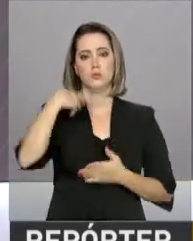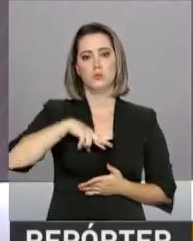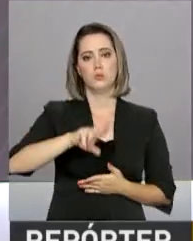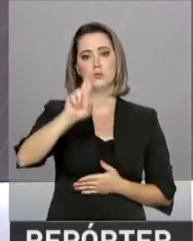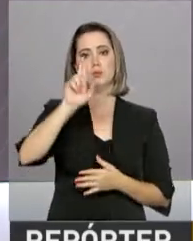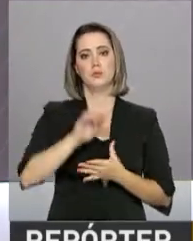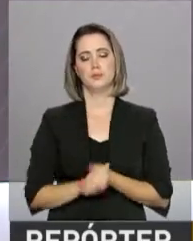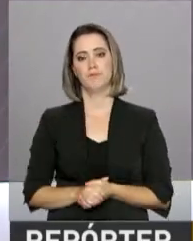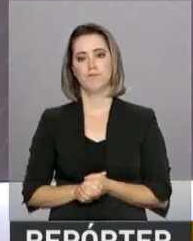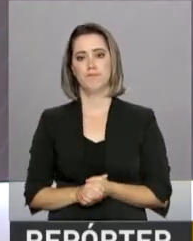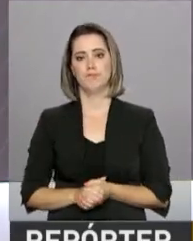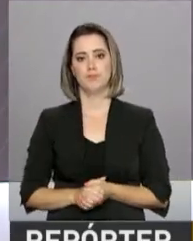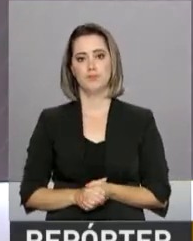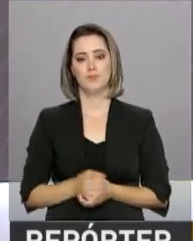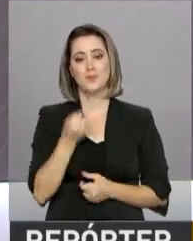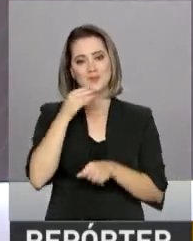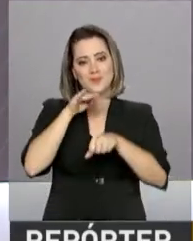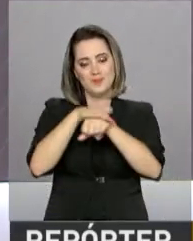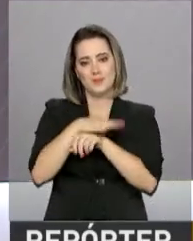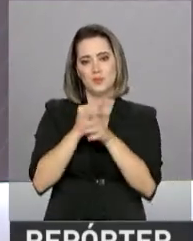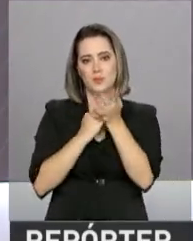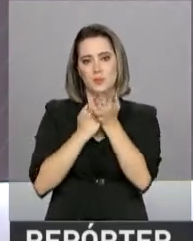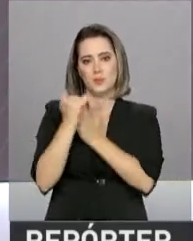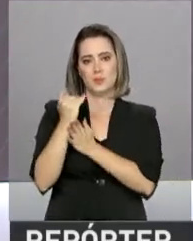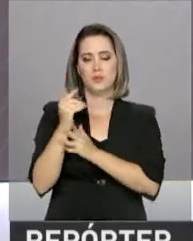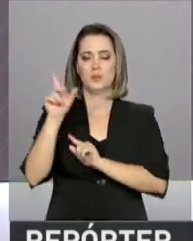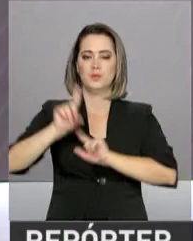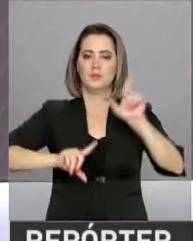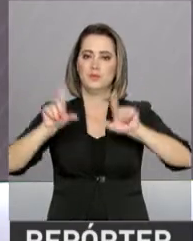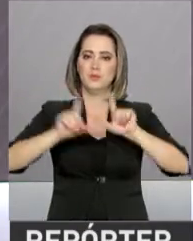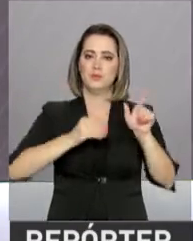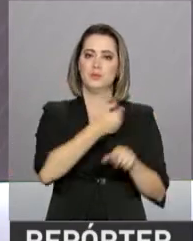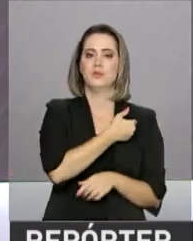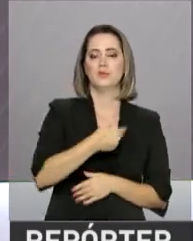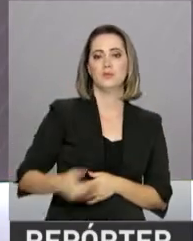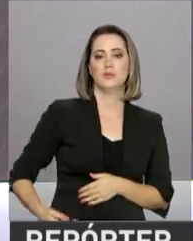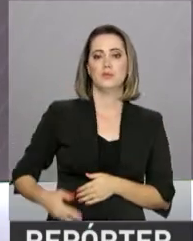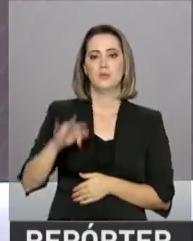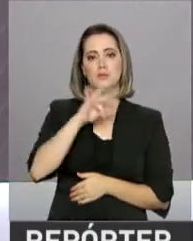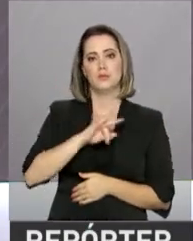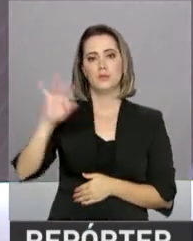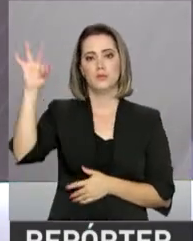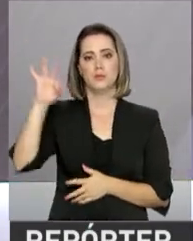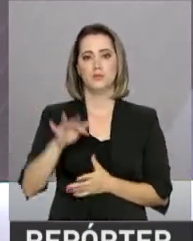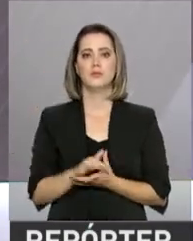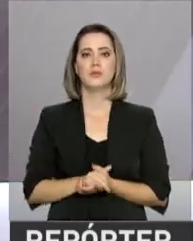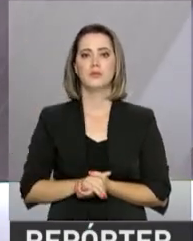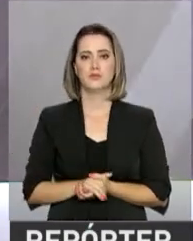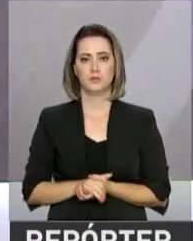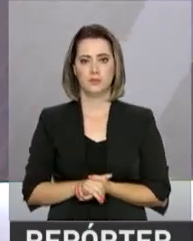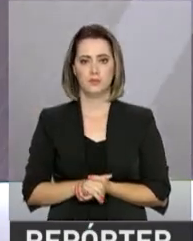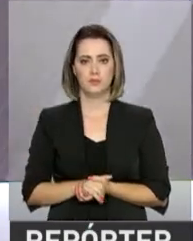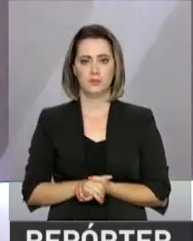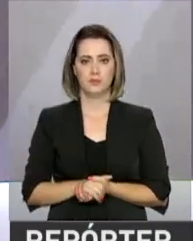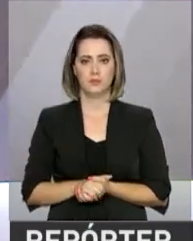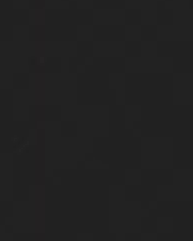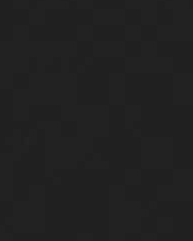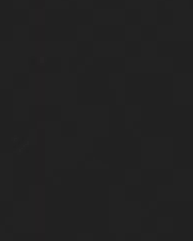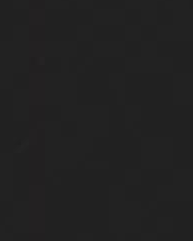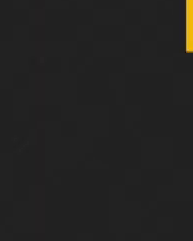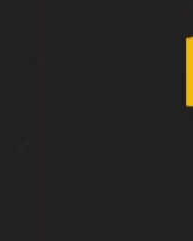do repórter nbr boa noite pra você continue com a gente aqui na nbr a tv do governo federal